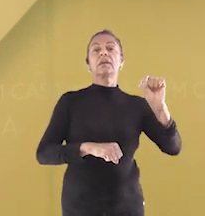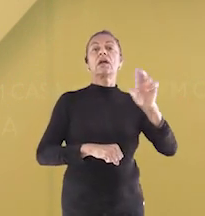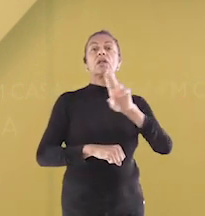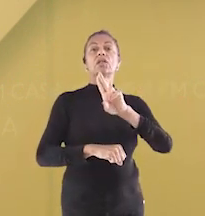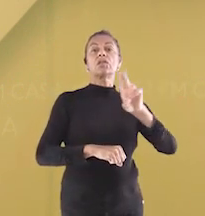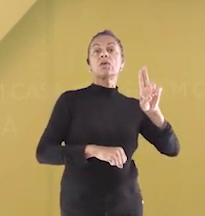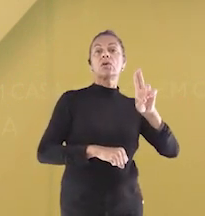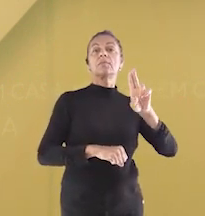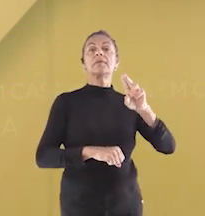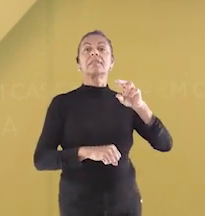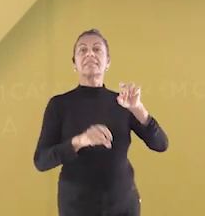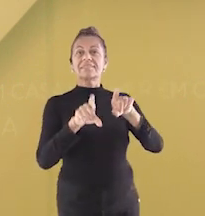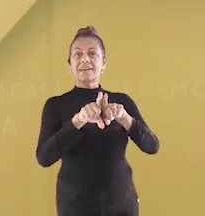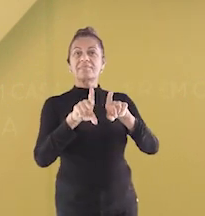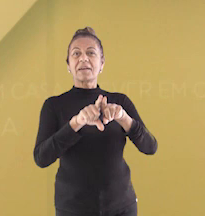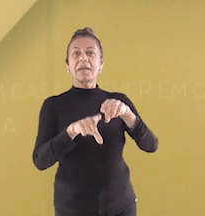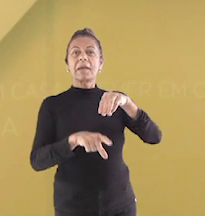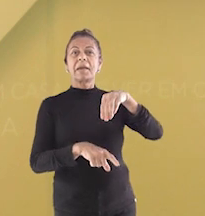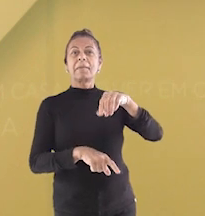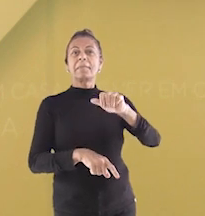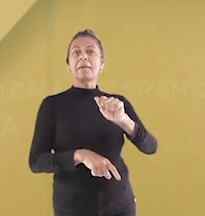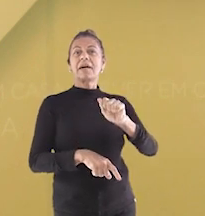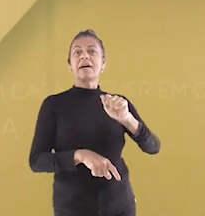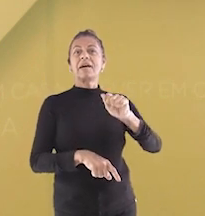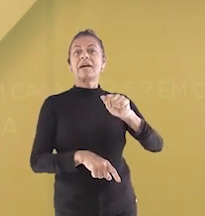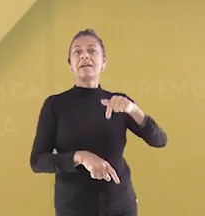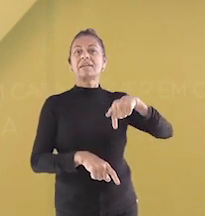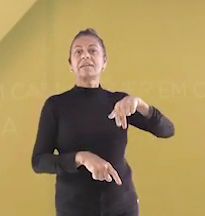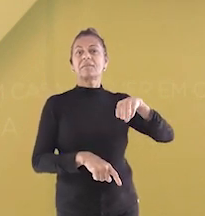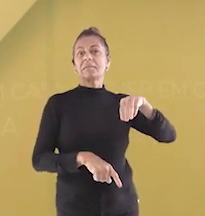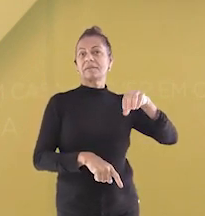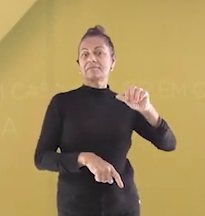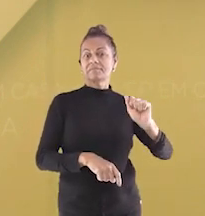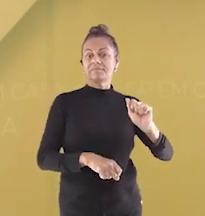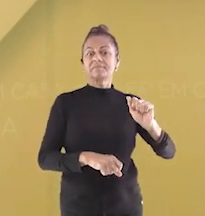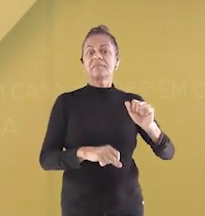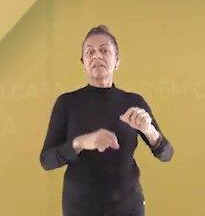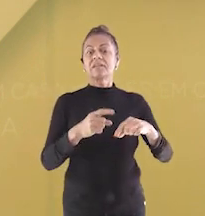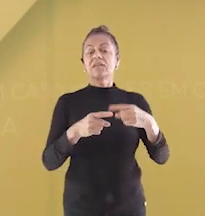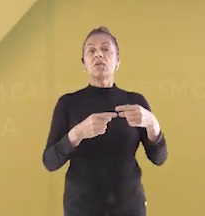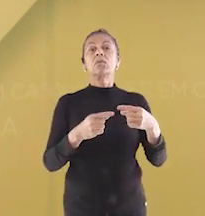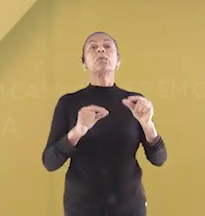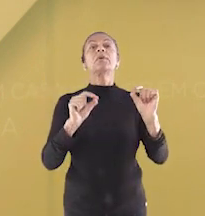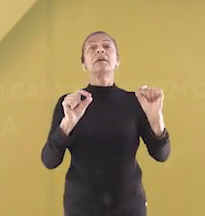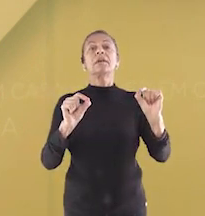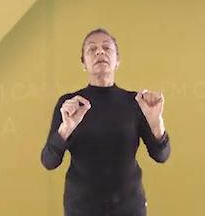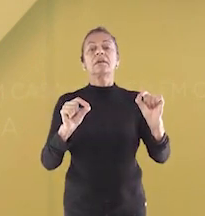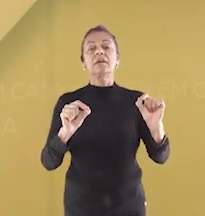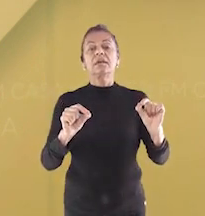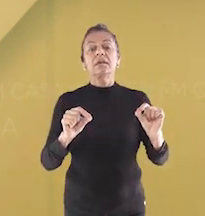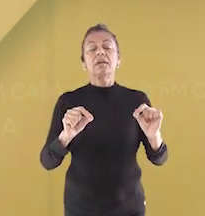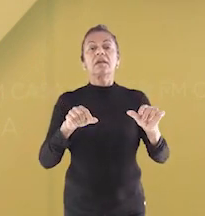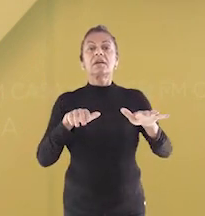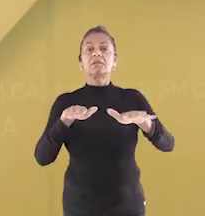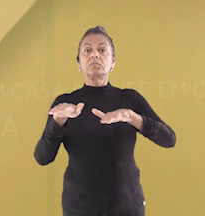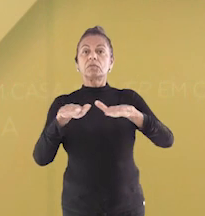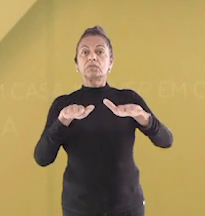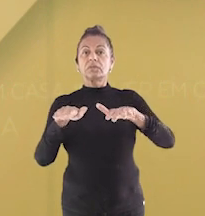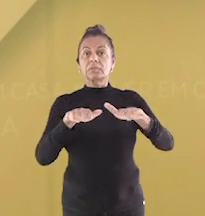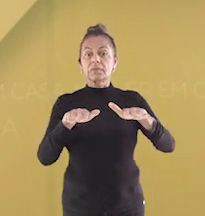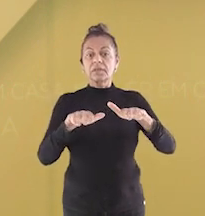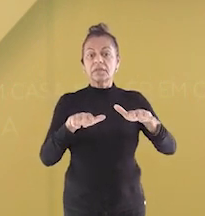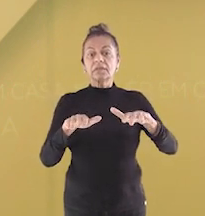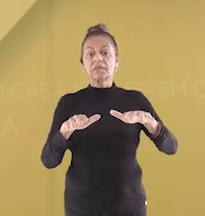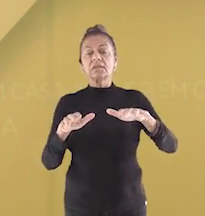magma. É nele que ocorre o fenômeno das correntes de convecção, que nada